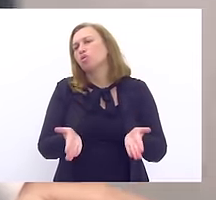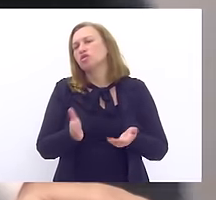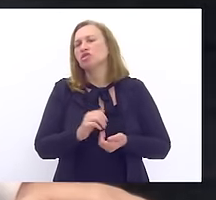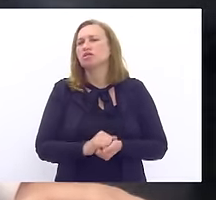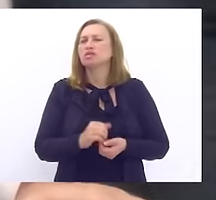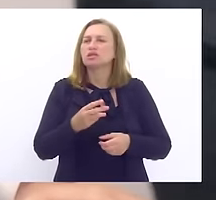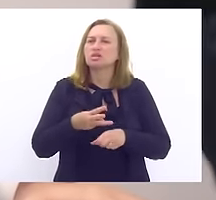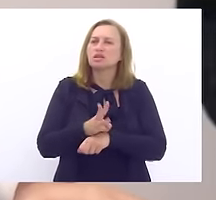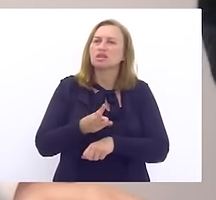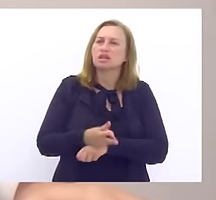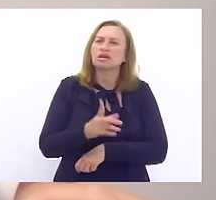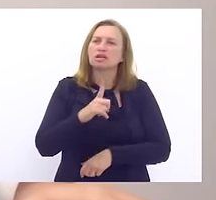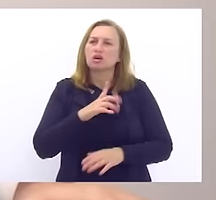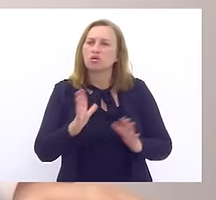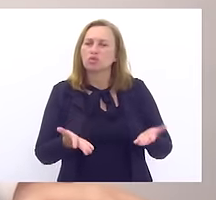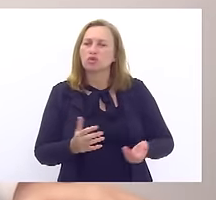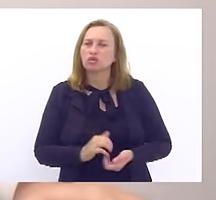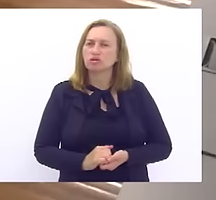hoje